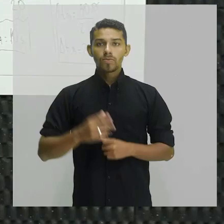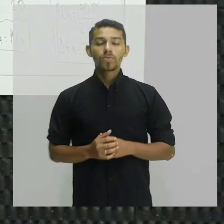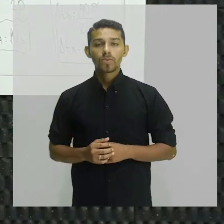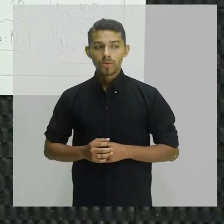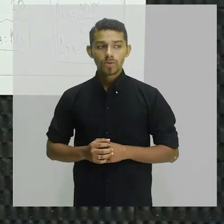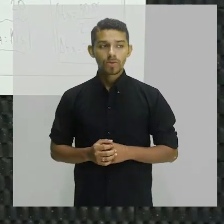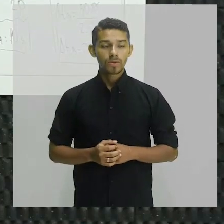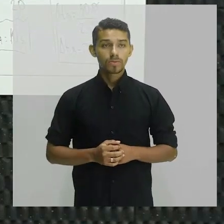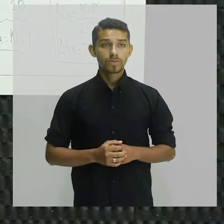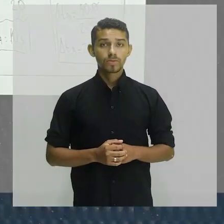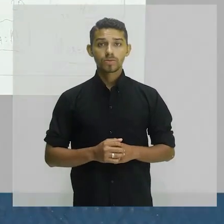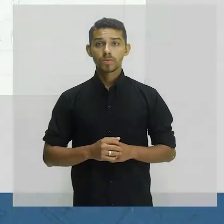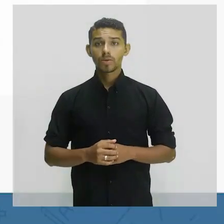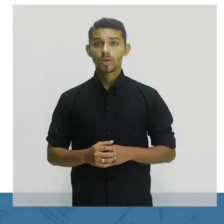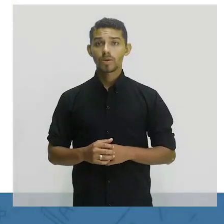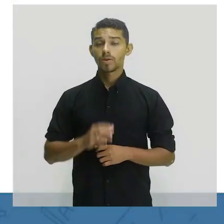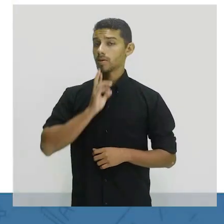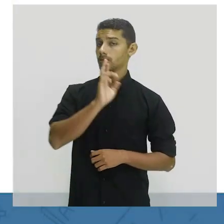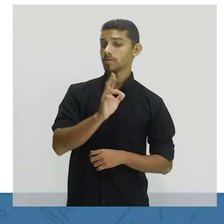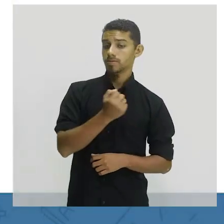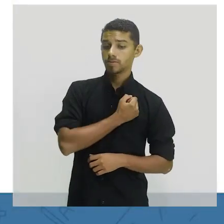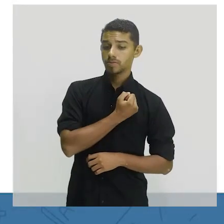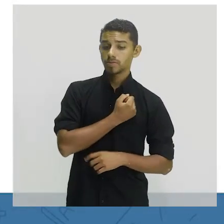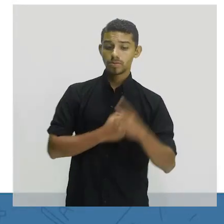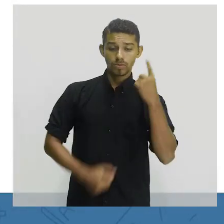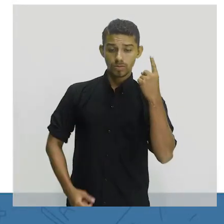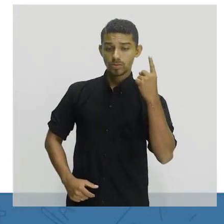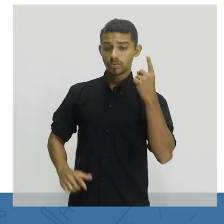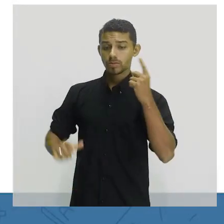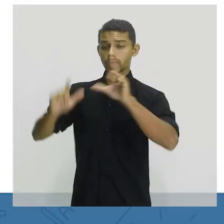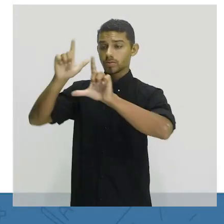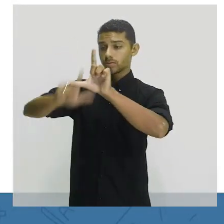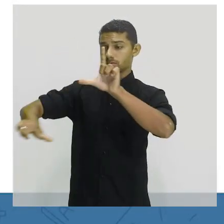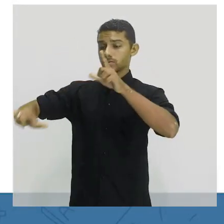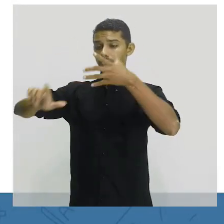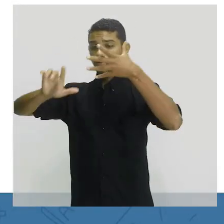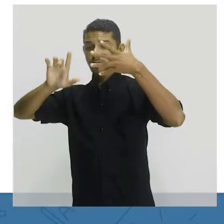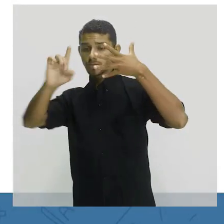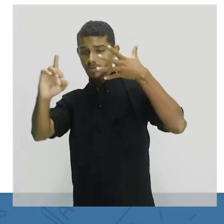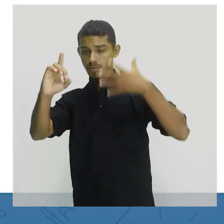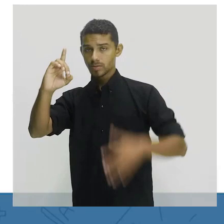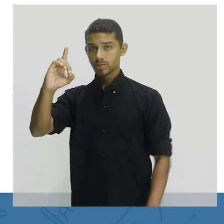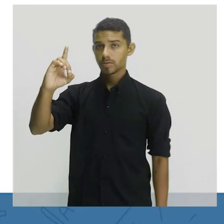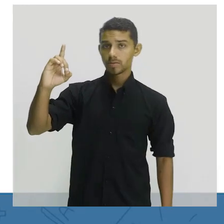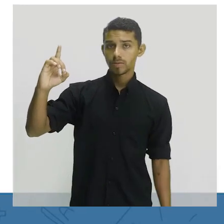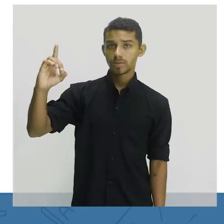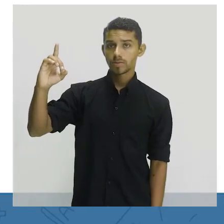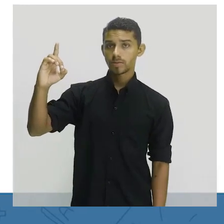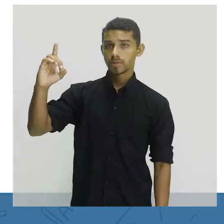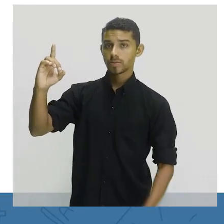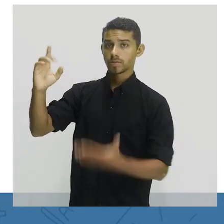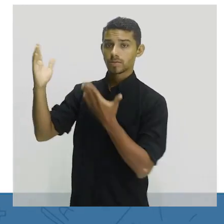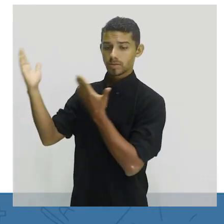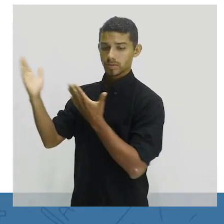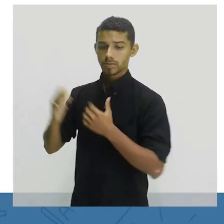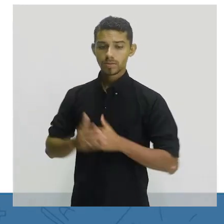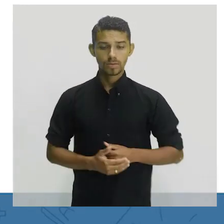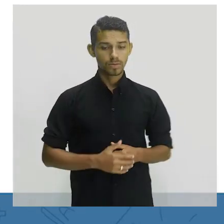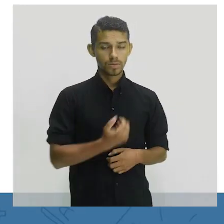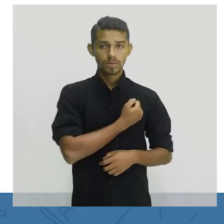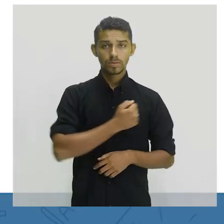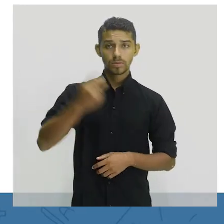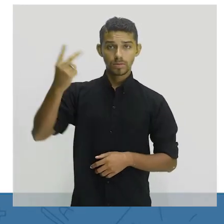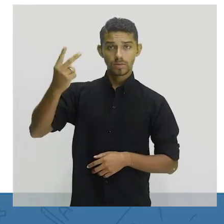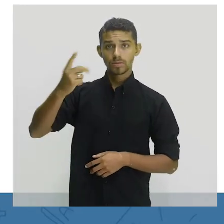questão 1, resposta letra D, né? 30, 55 e 80. Resposta letra D. Certinho? Segunda questão,